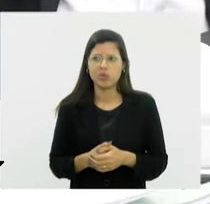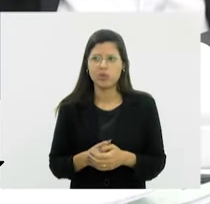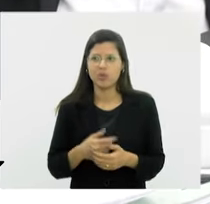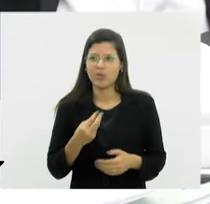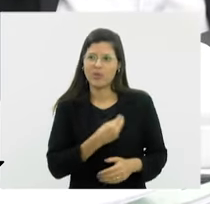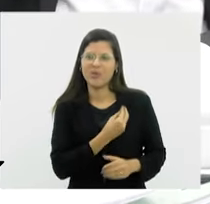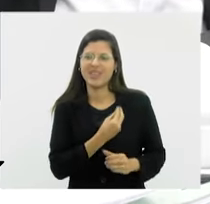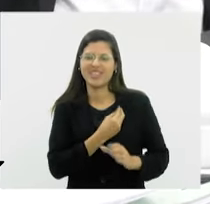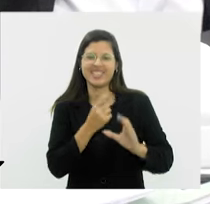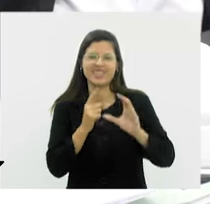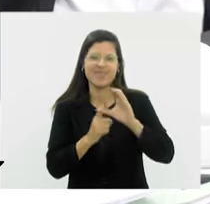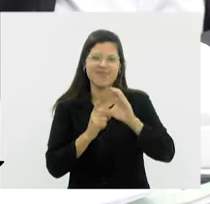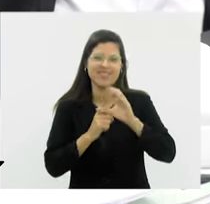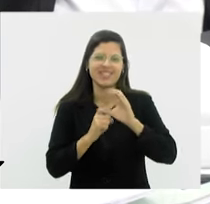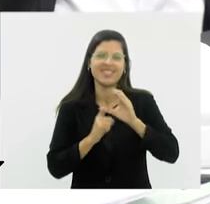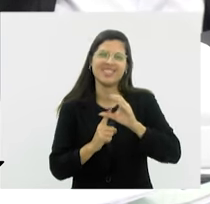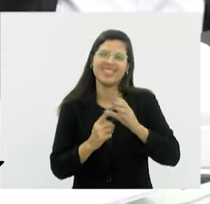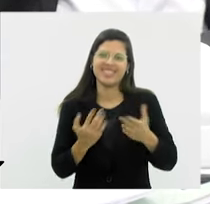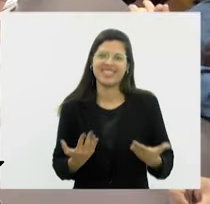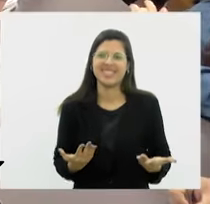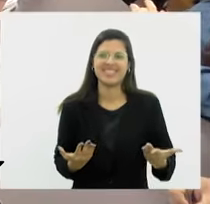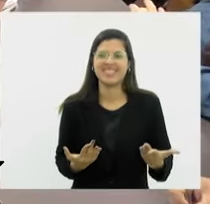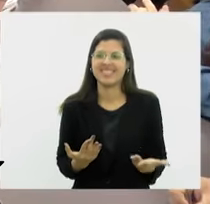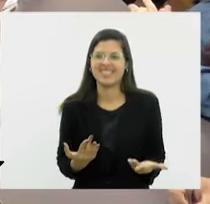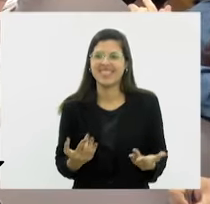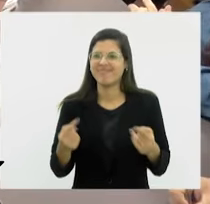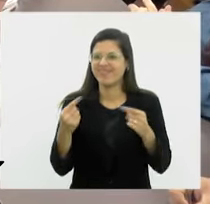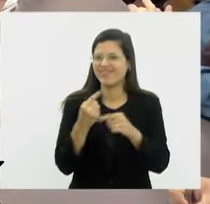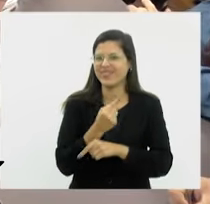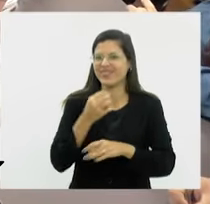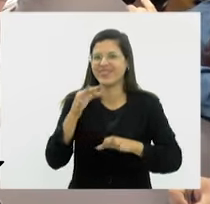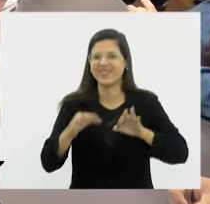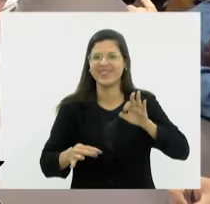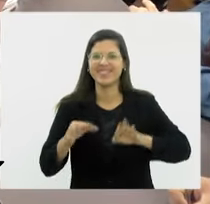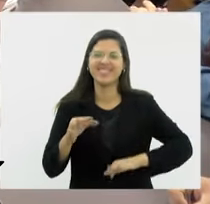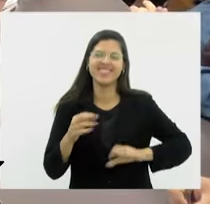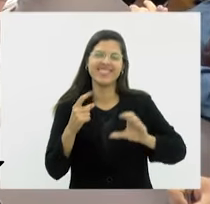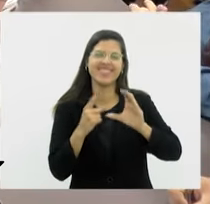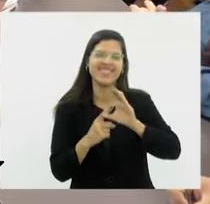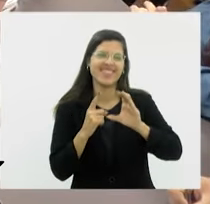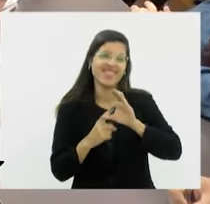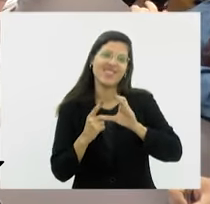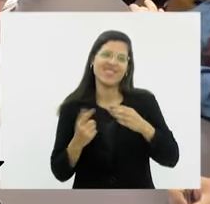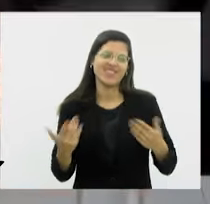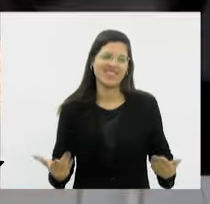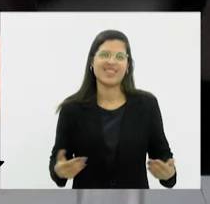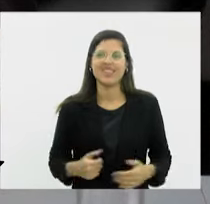comunista. É jurídico, não existe comunista. Quem é comunista